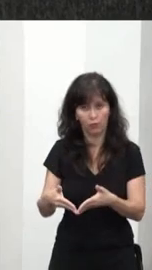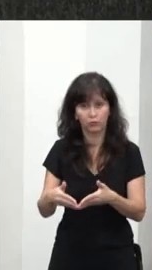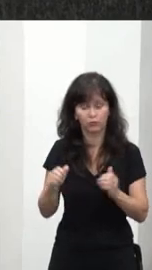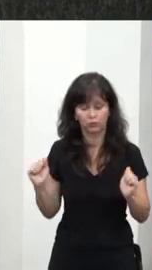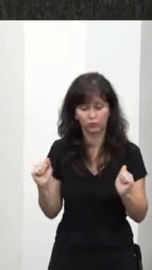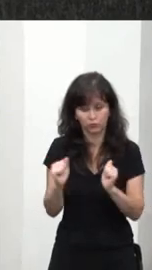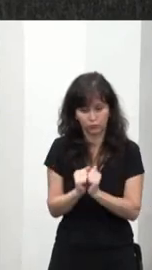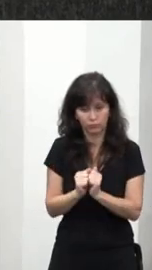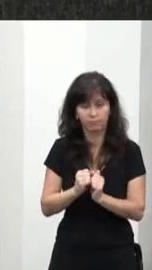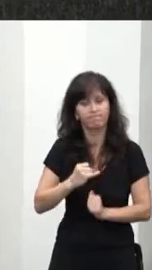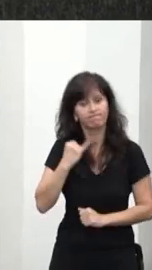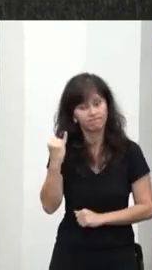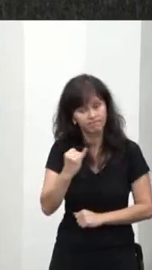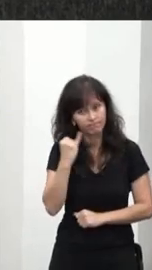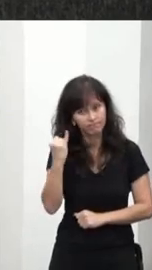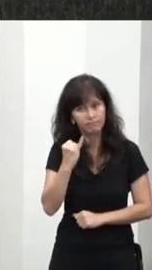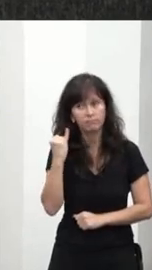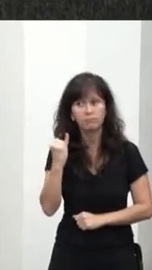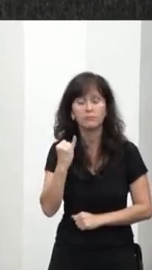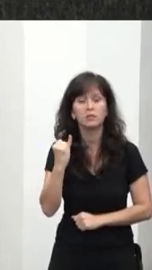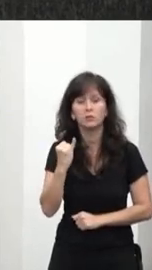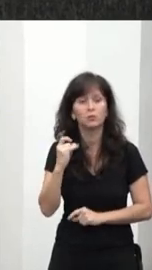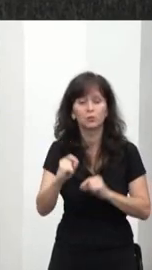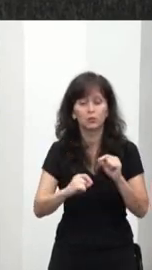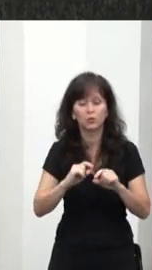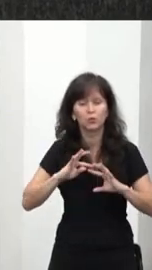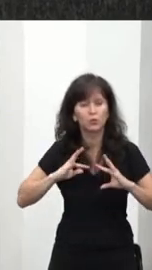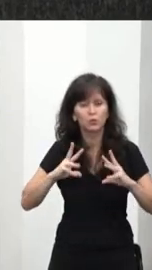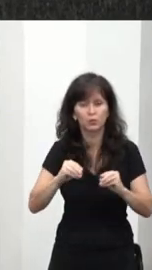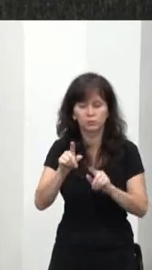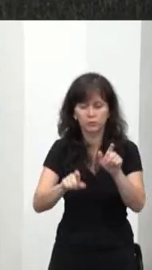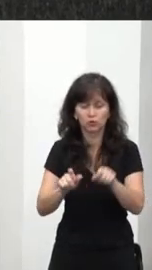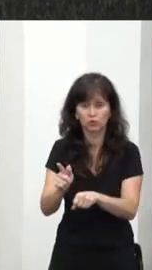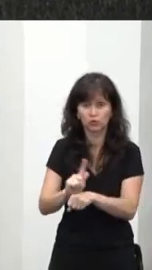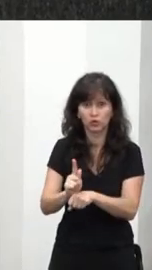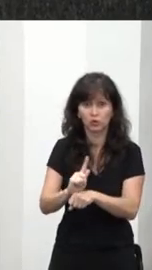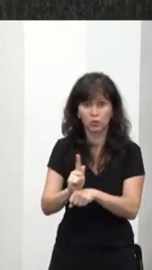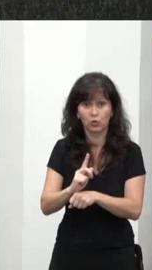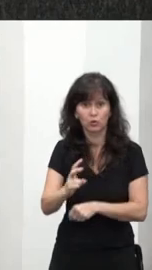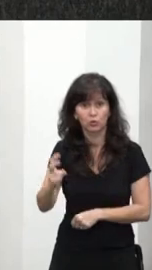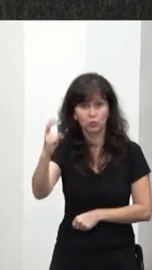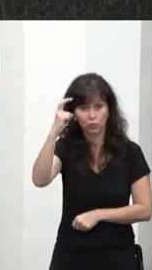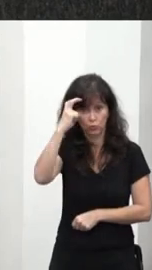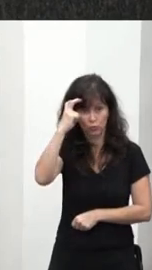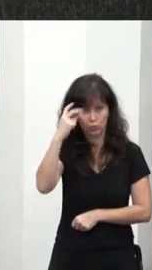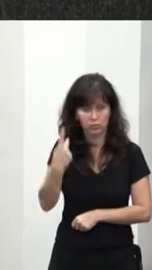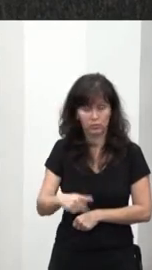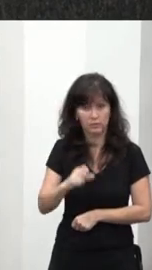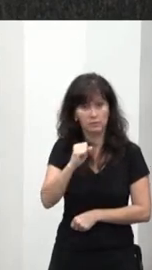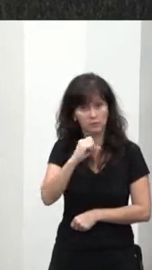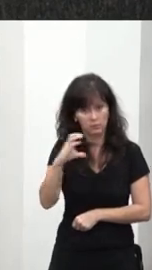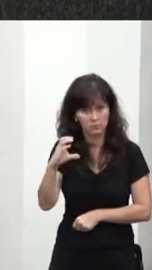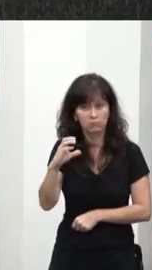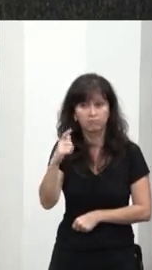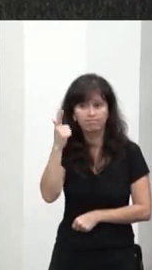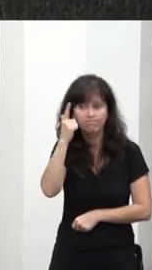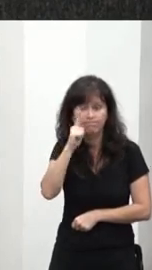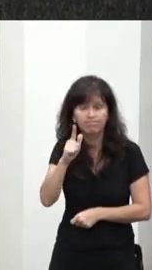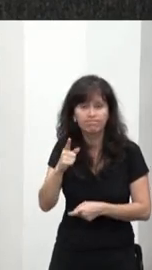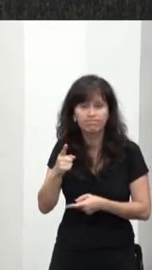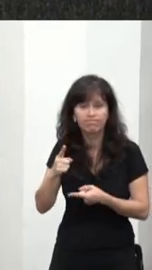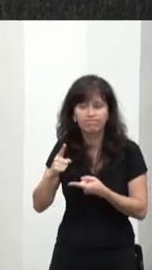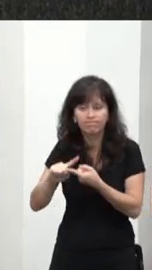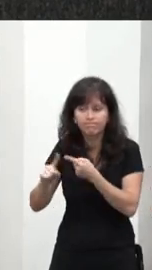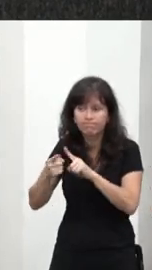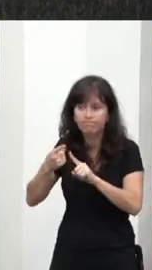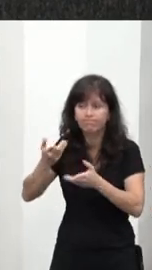para que todos os gestores de Cultura de Santa Catarina possa estar mais estreitando os laços